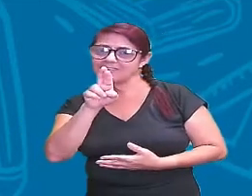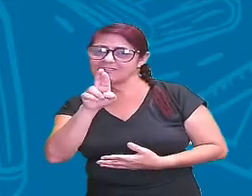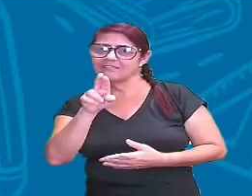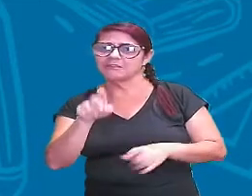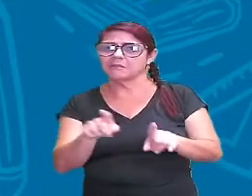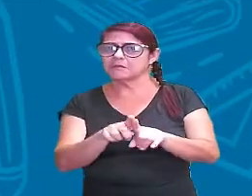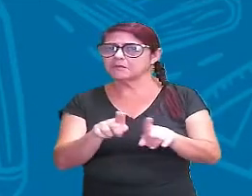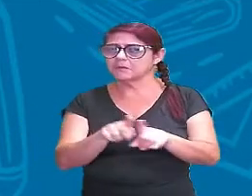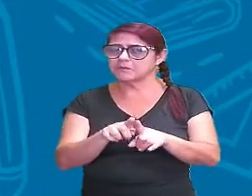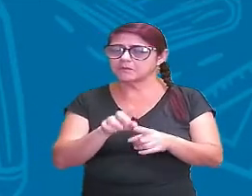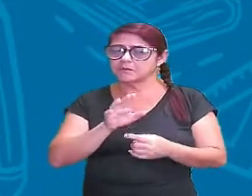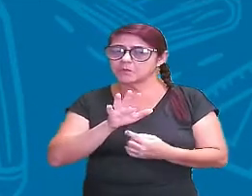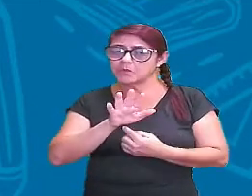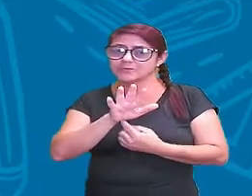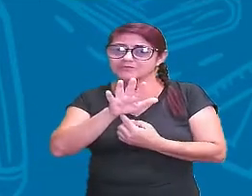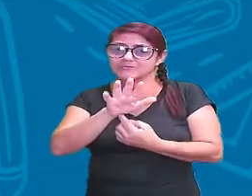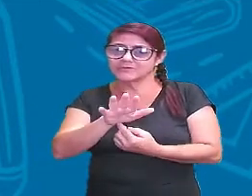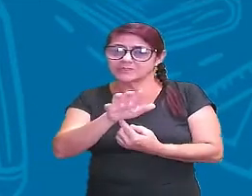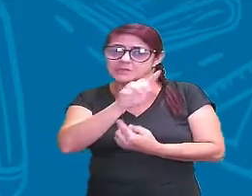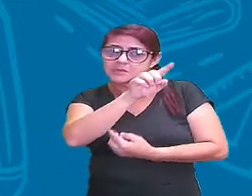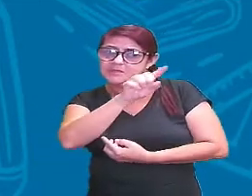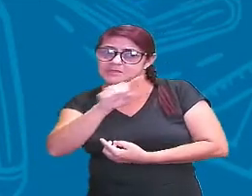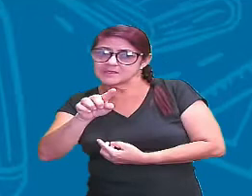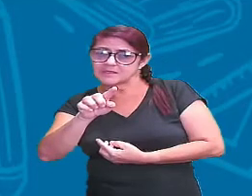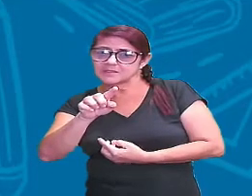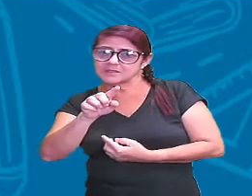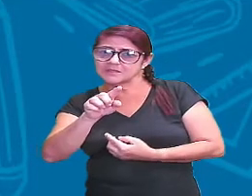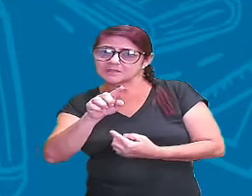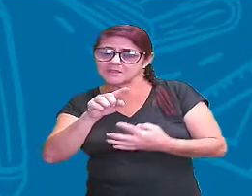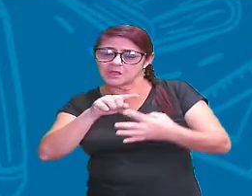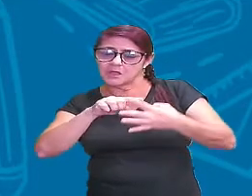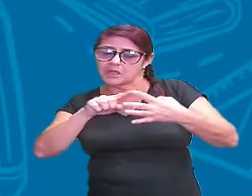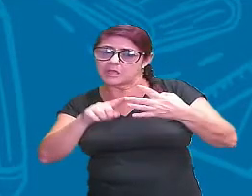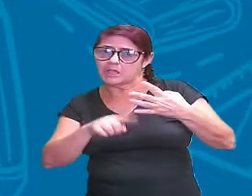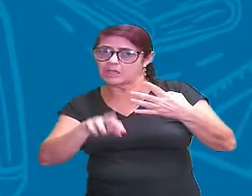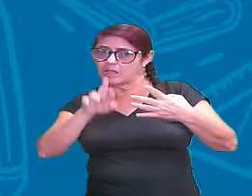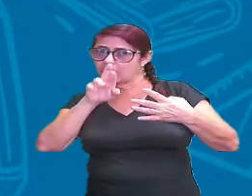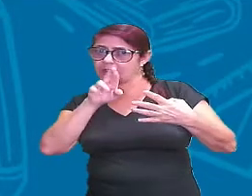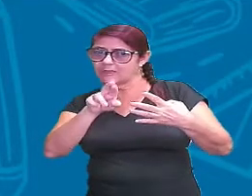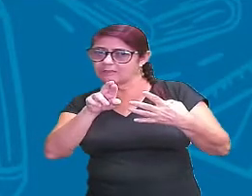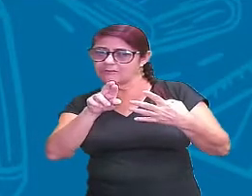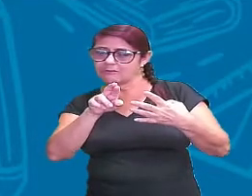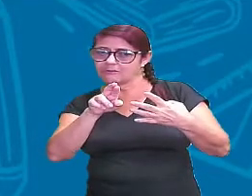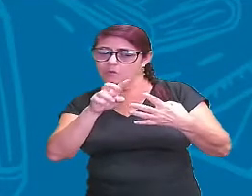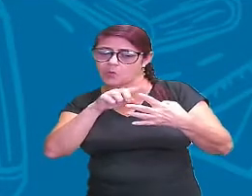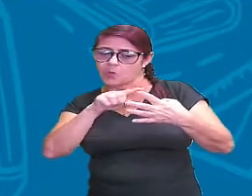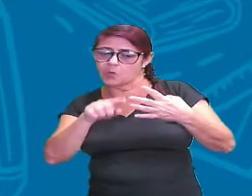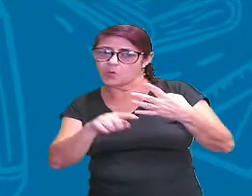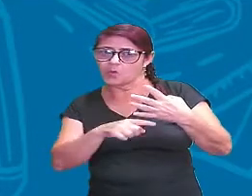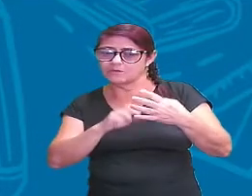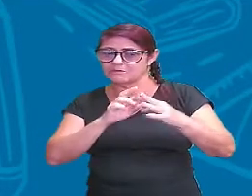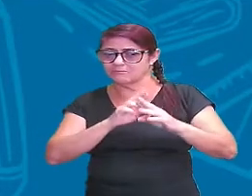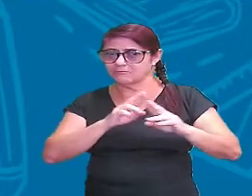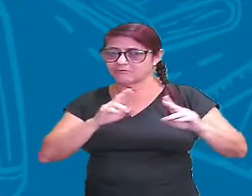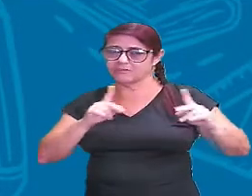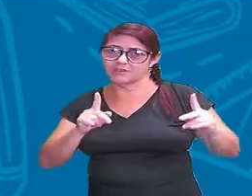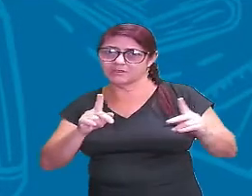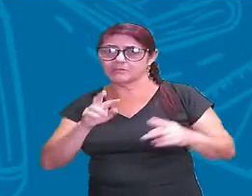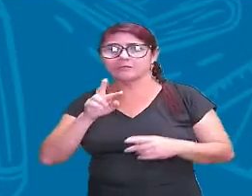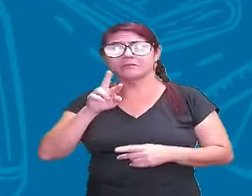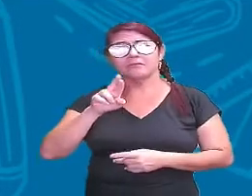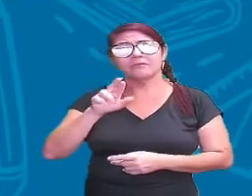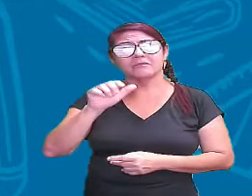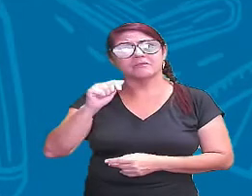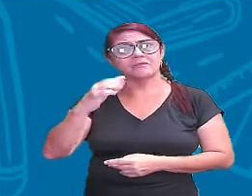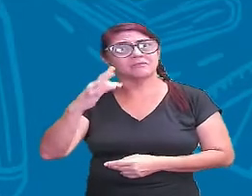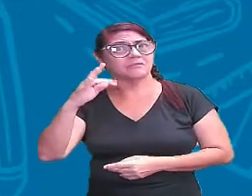seta, ela está de 4 formas escrita, não é isso? Então, o R vem da palavra